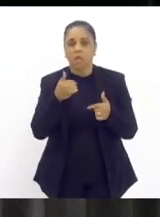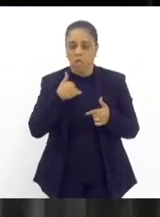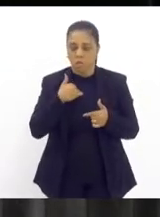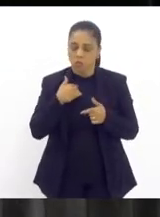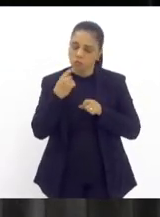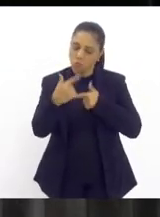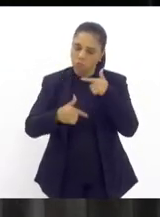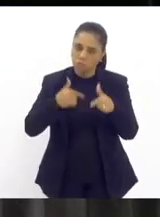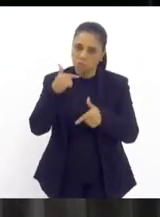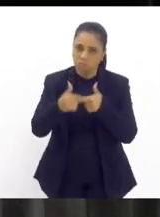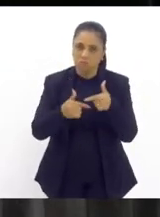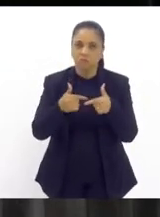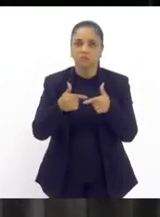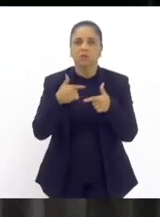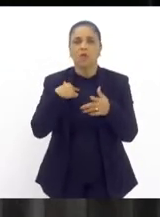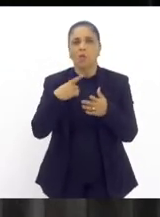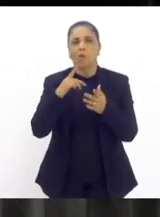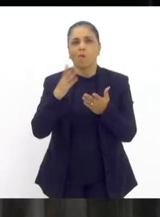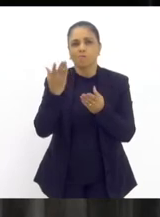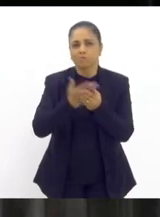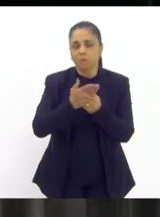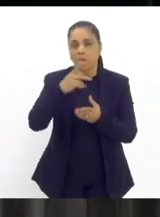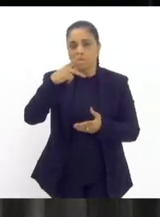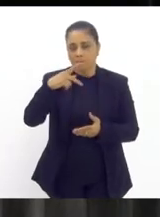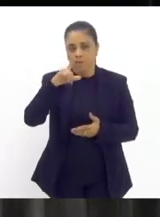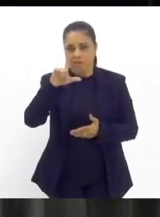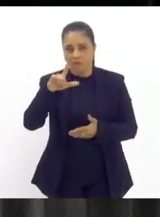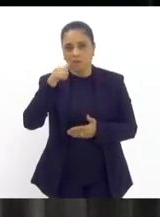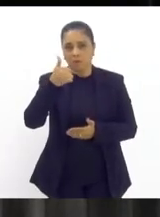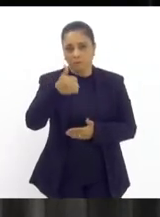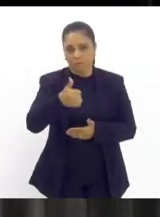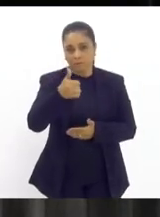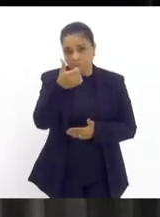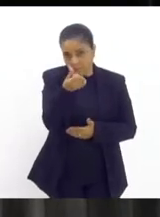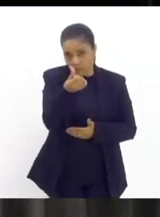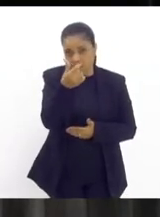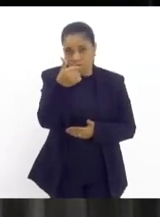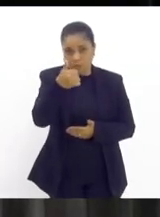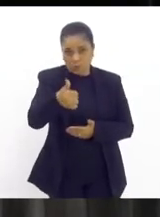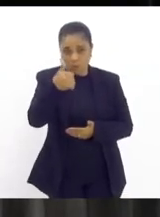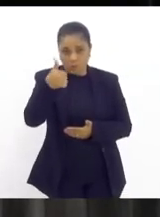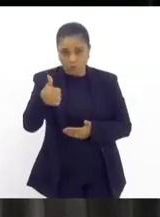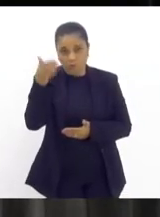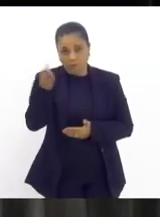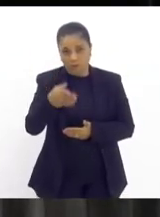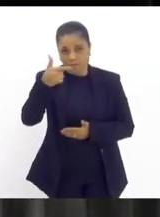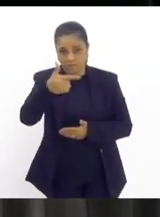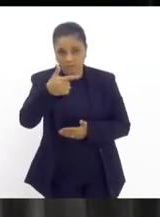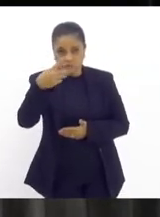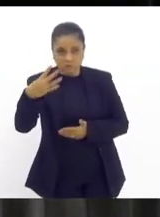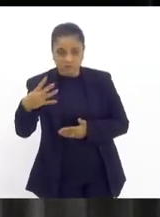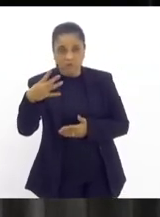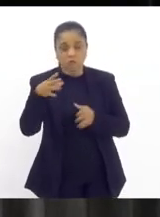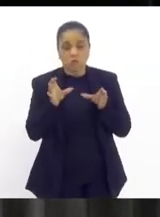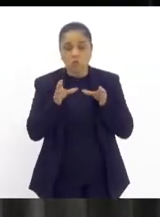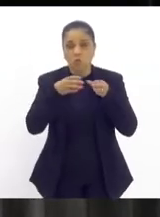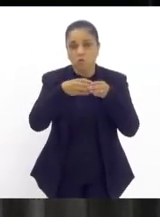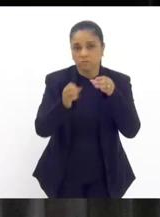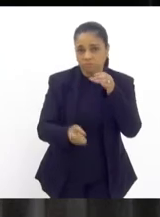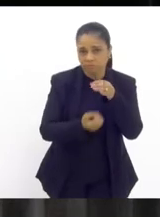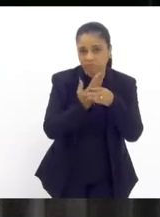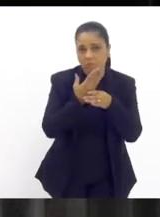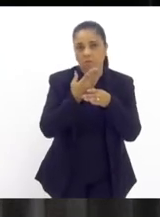presidenta eu protocolei um PL 611/2013 que cria a comissão de mediação de